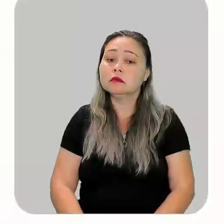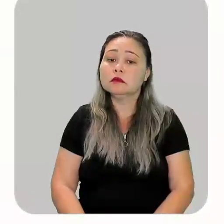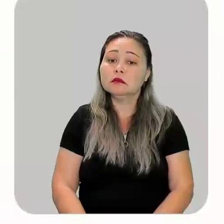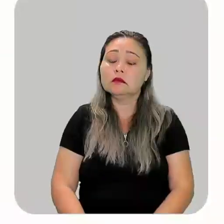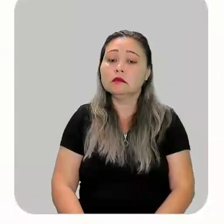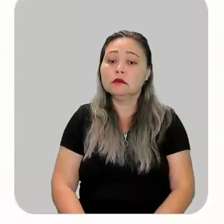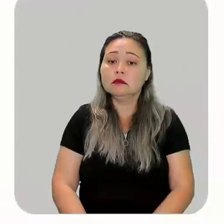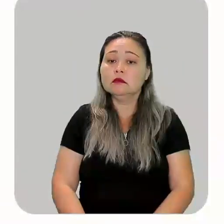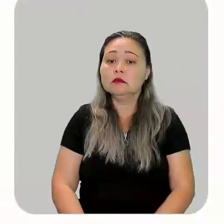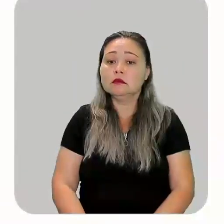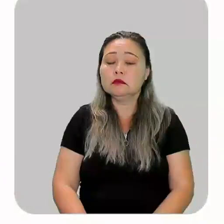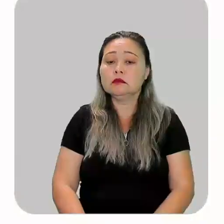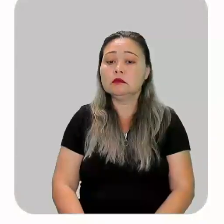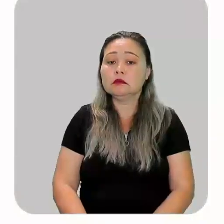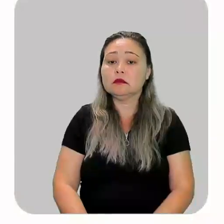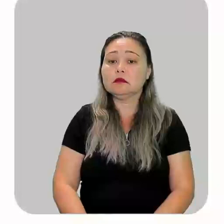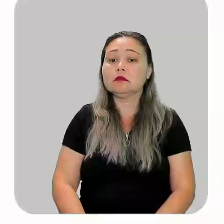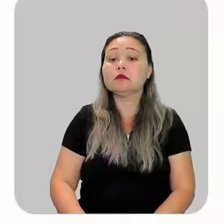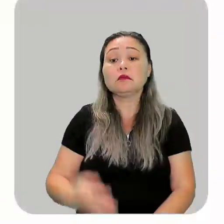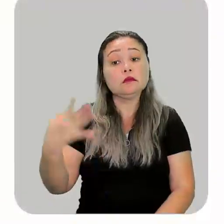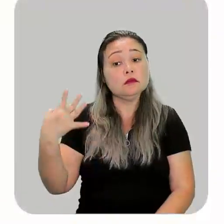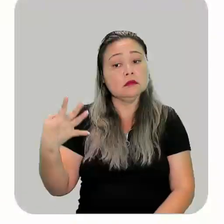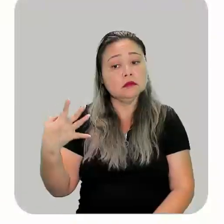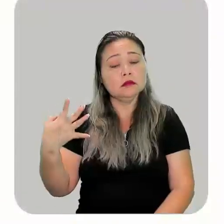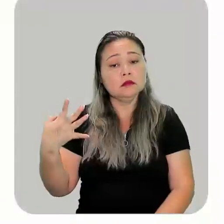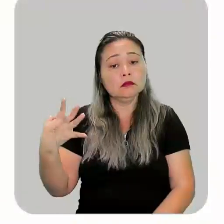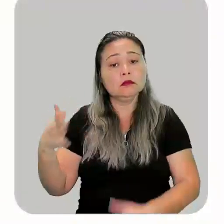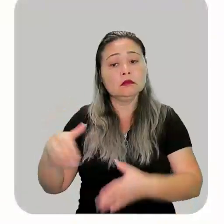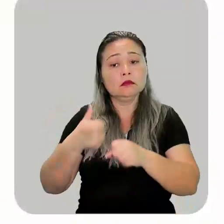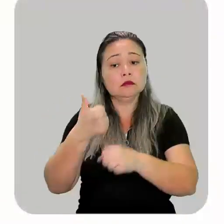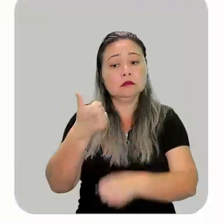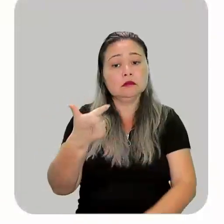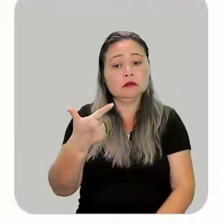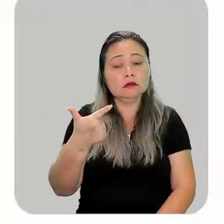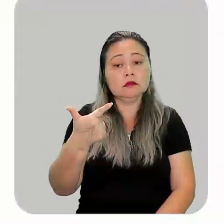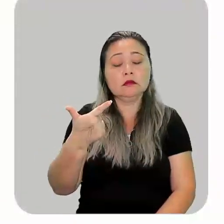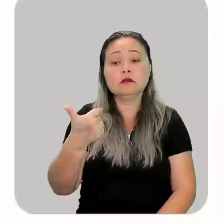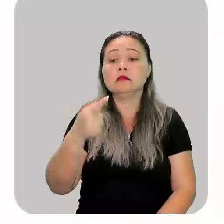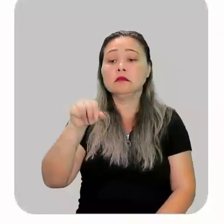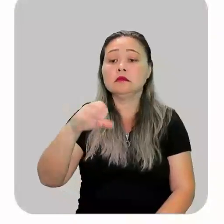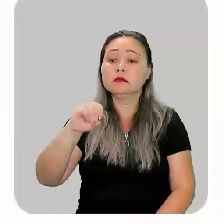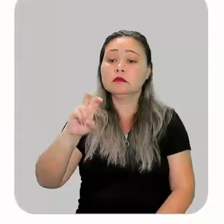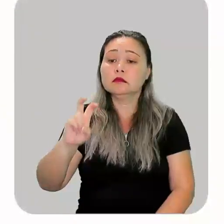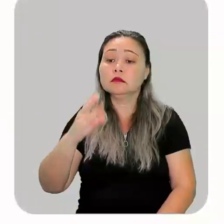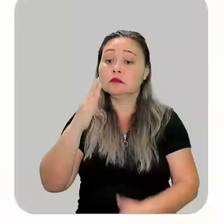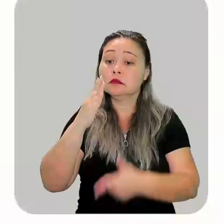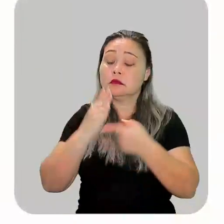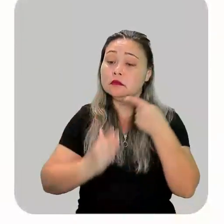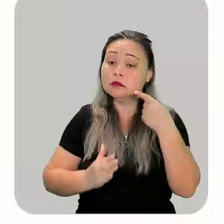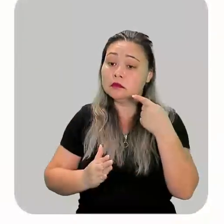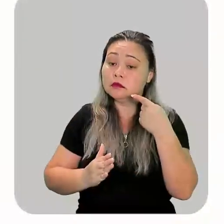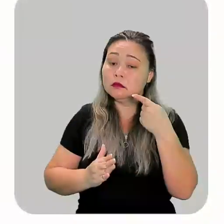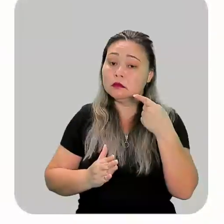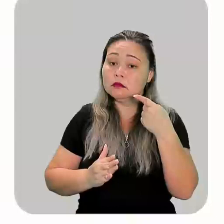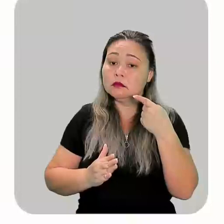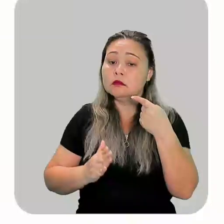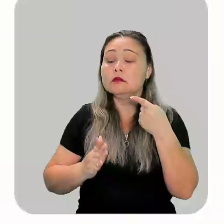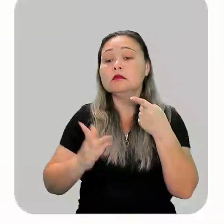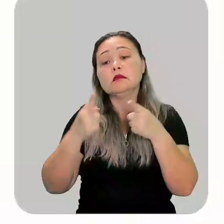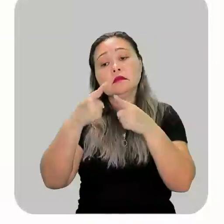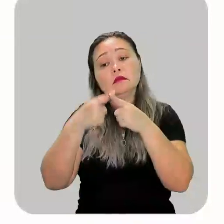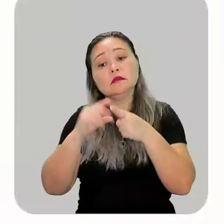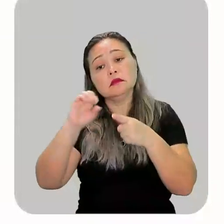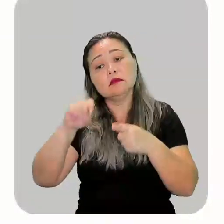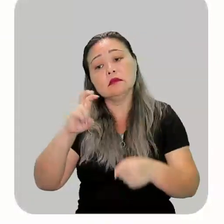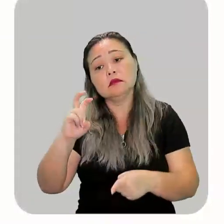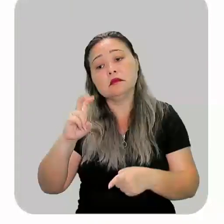0,5. 2 ao quadrado? 4. 3 vezes 4? 12. 12 vezes a metade. Multiplicar por